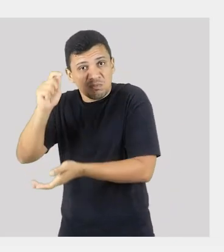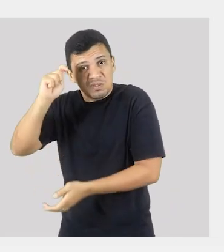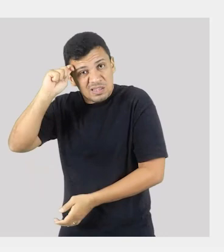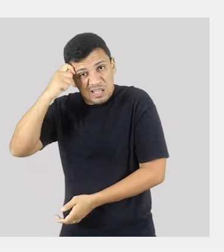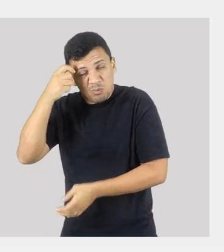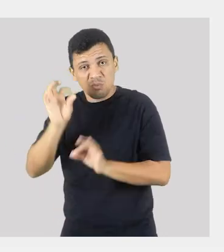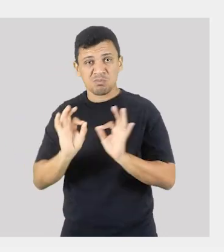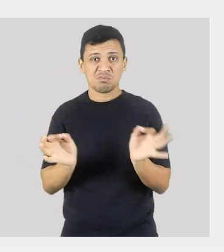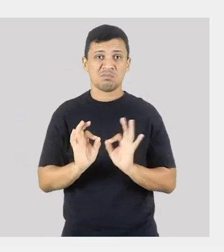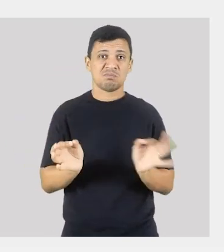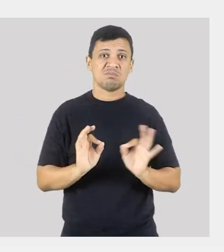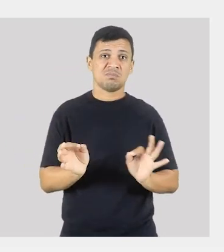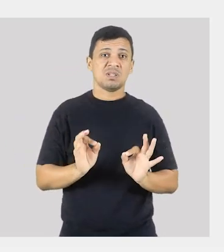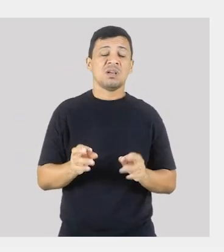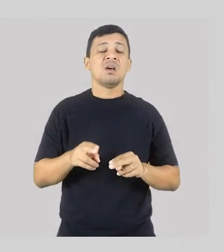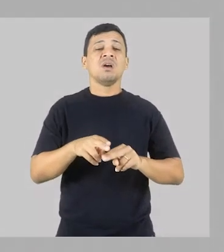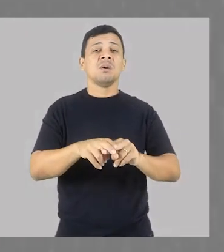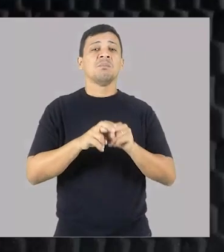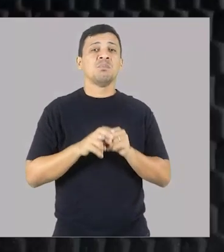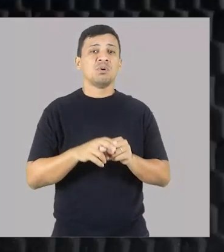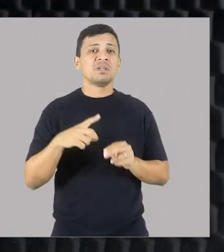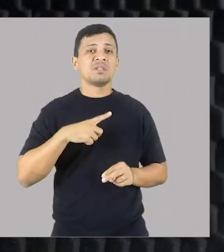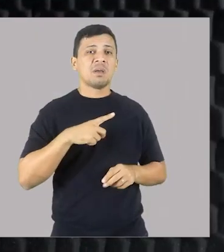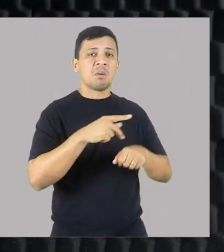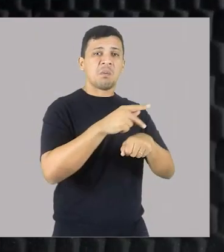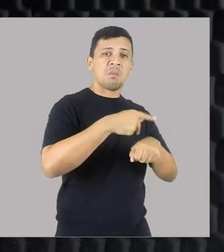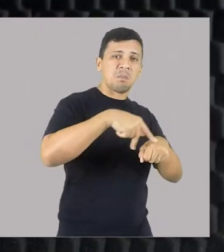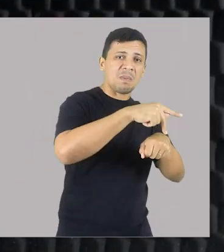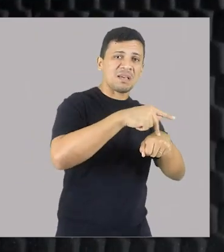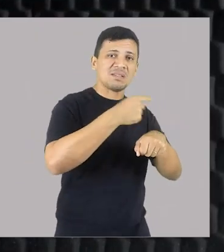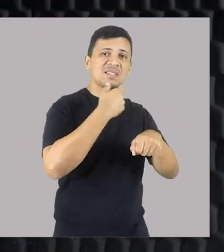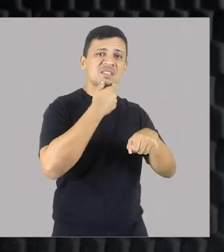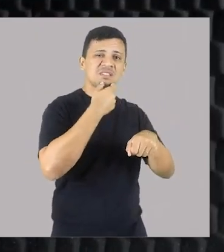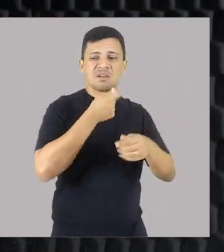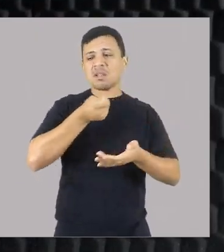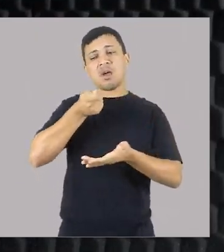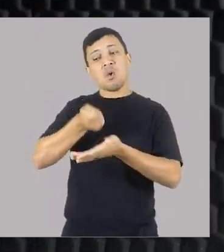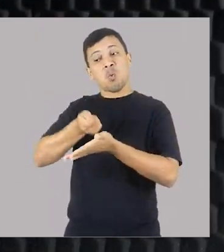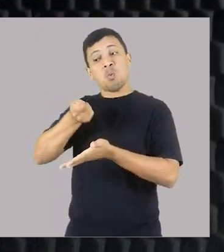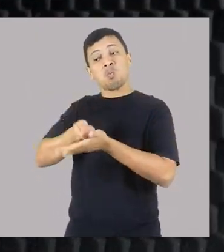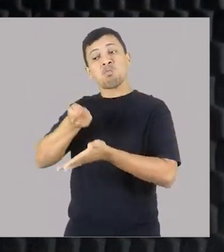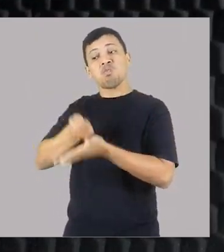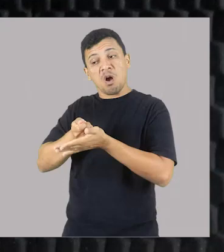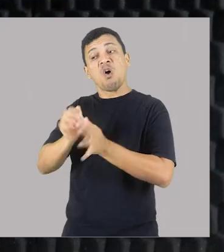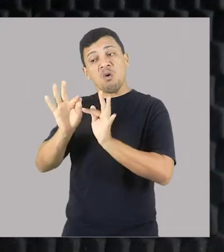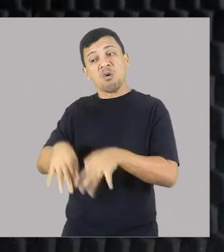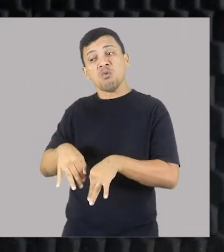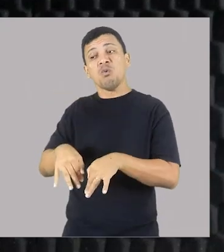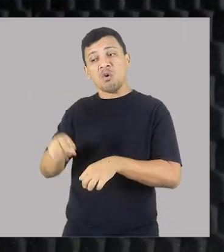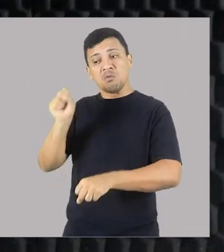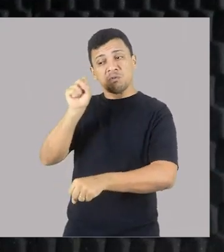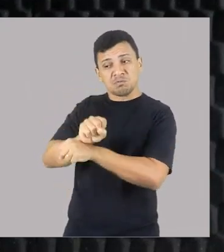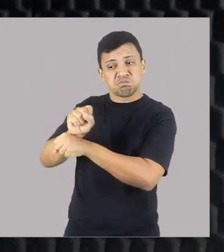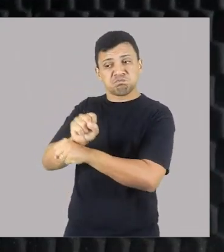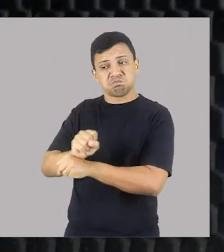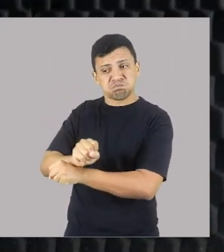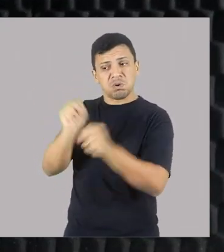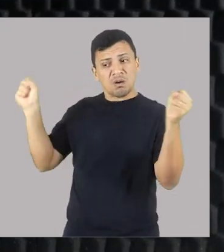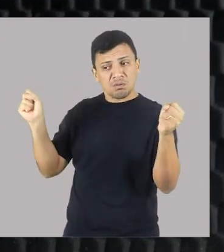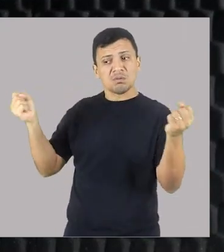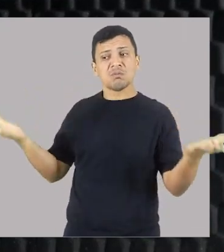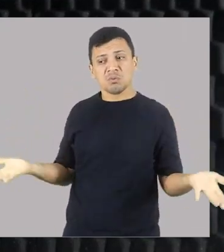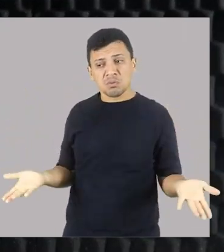abolicionista. É evidente que as pressões externas da Inglaterra, até certo ponto, favorecem. A Lei